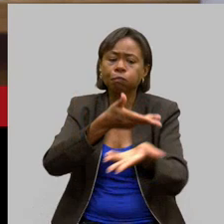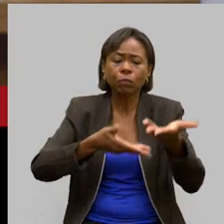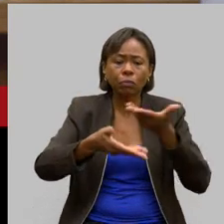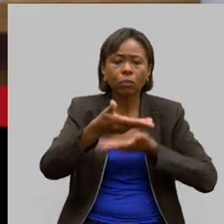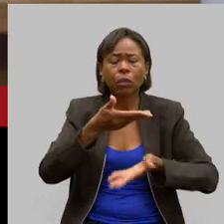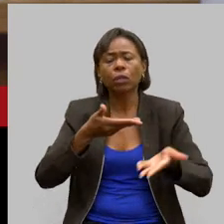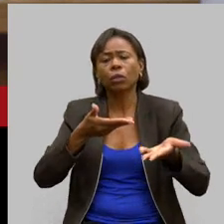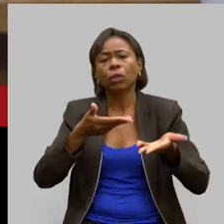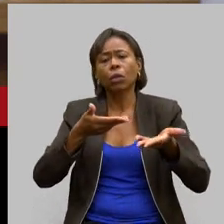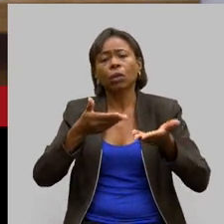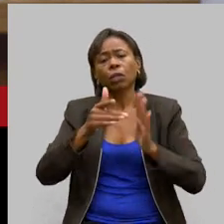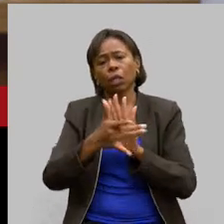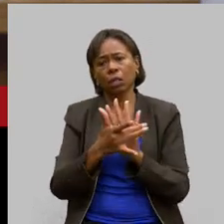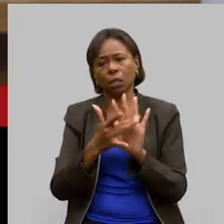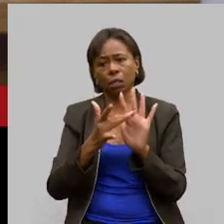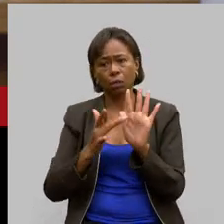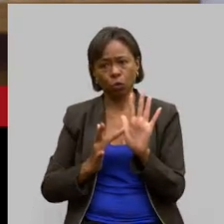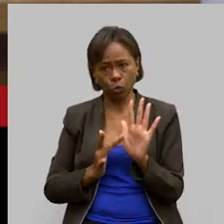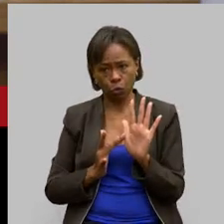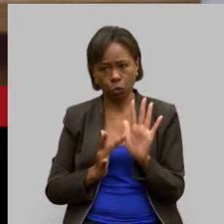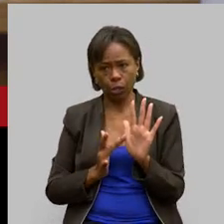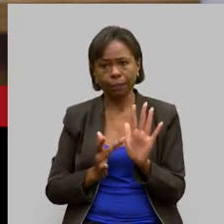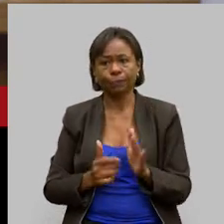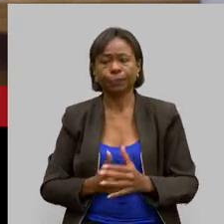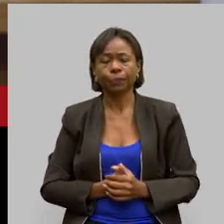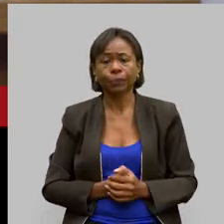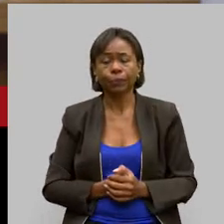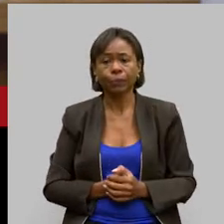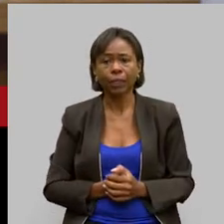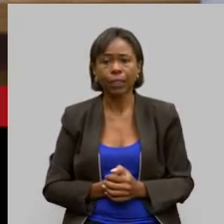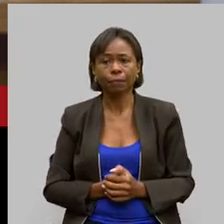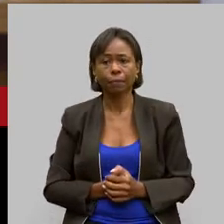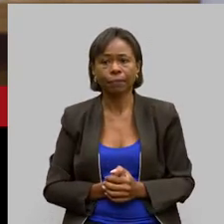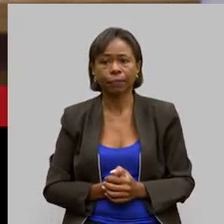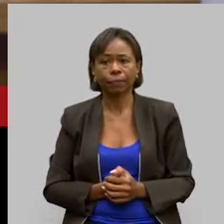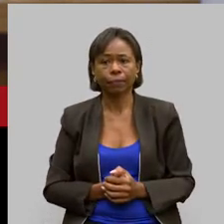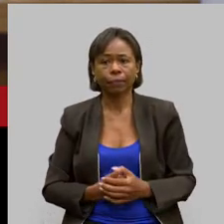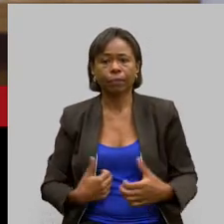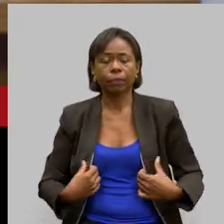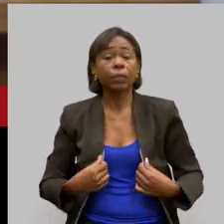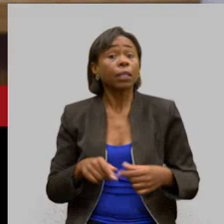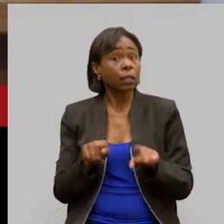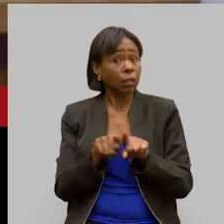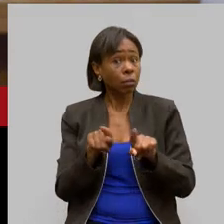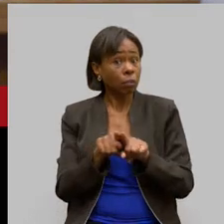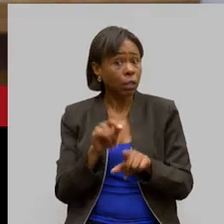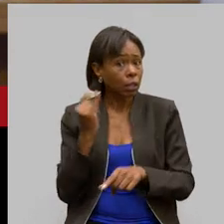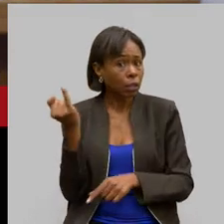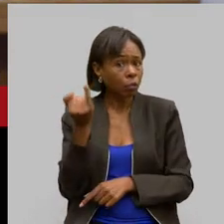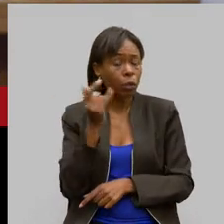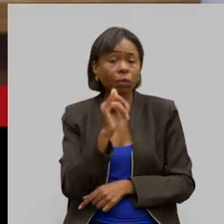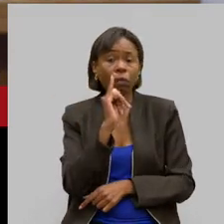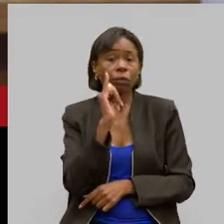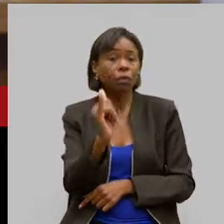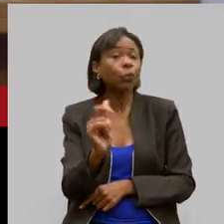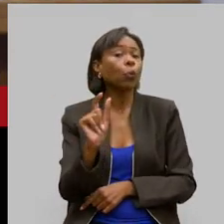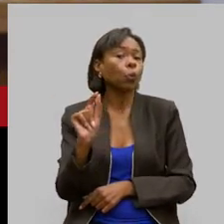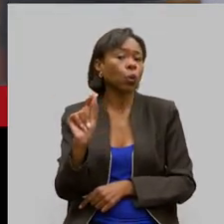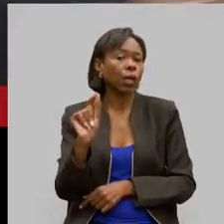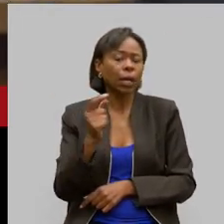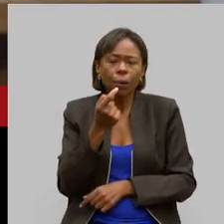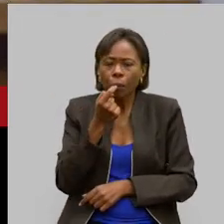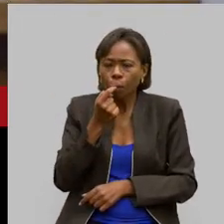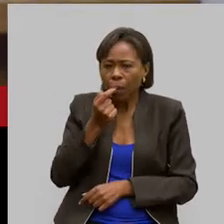deficiência e também gente a é importante dizer que recentemente o o